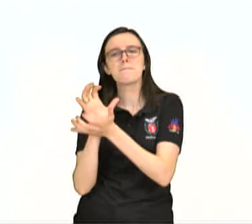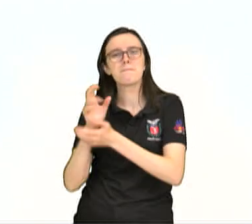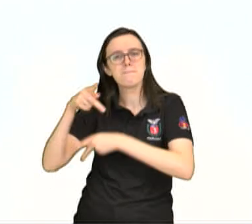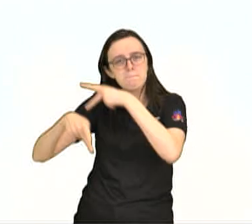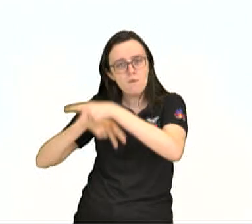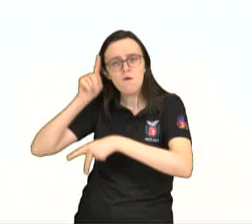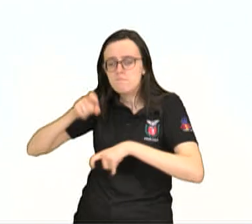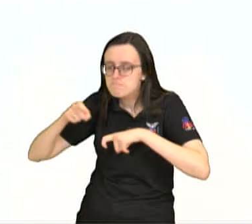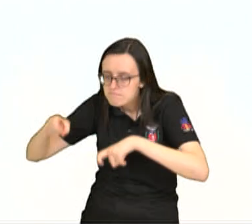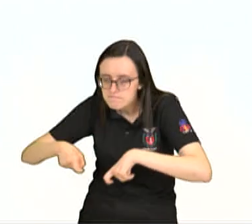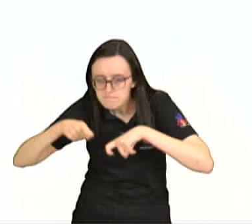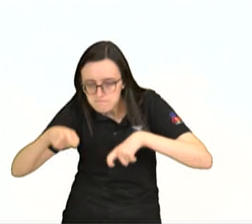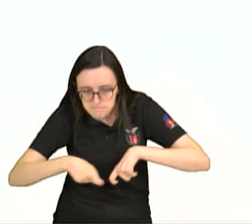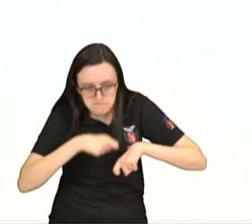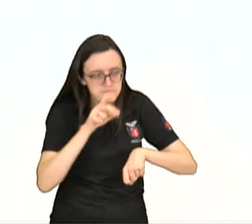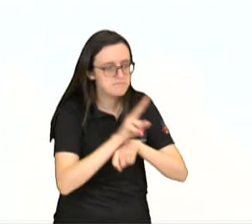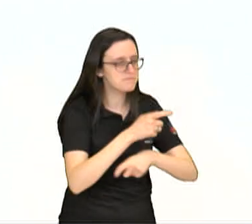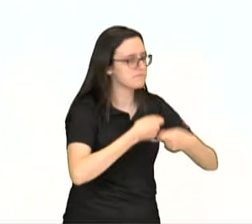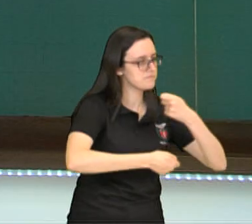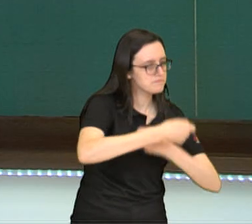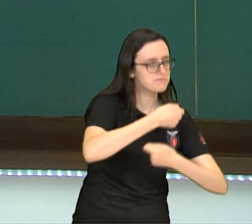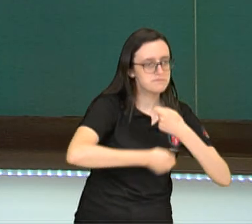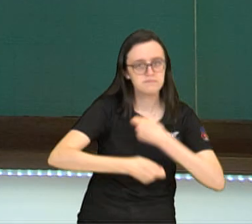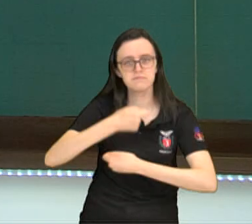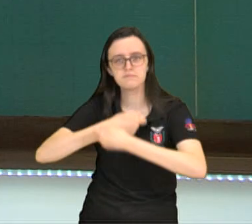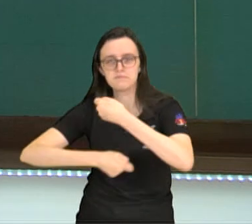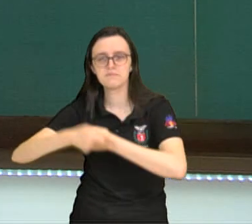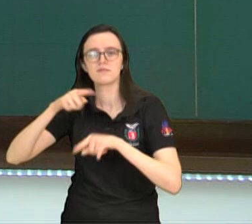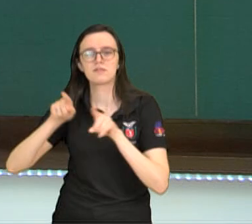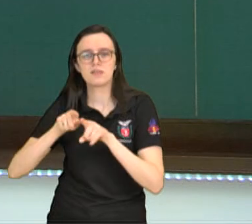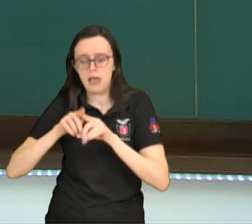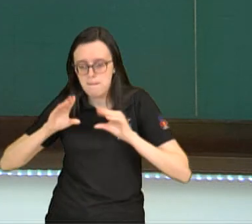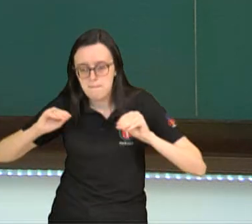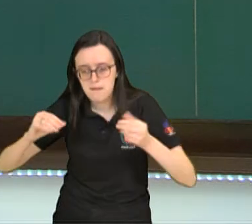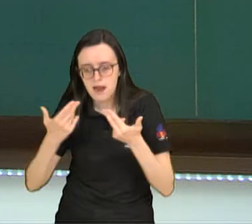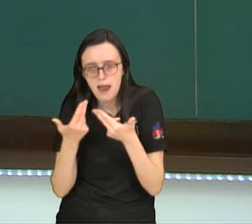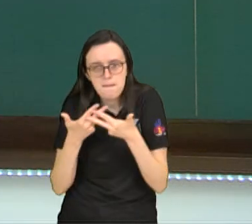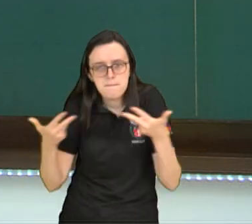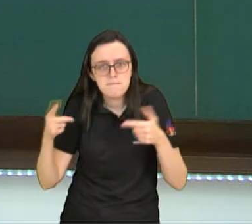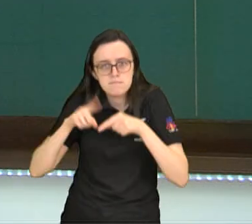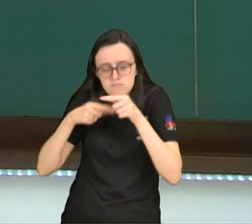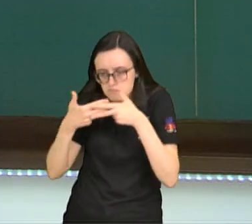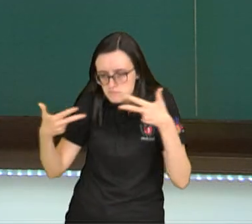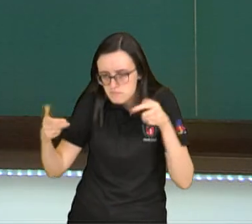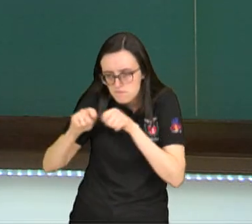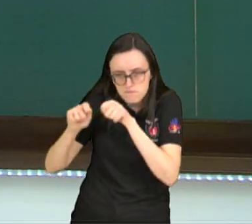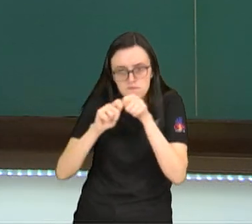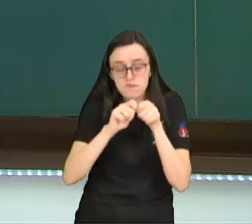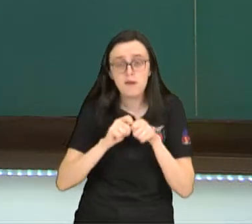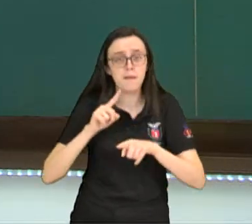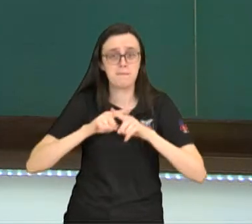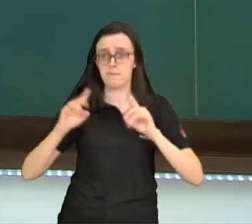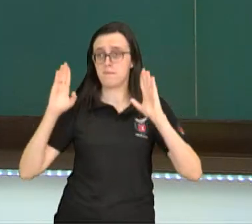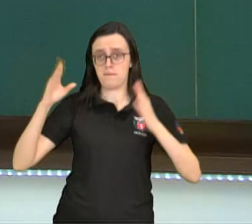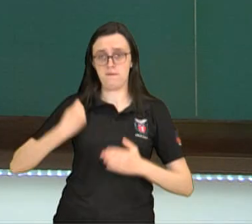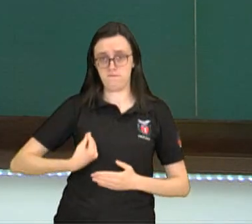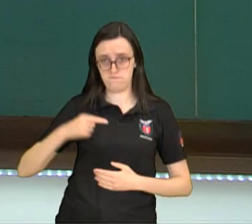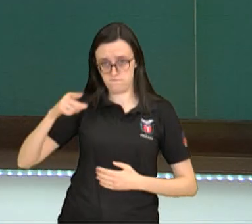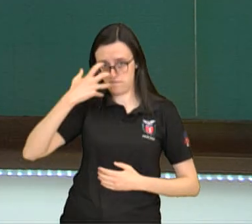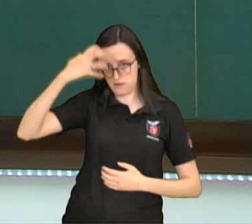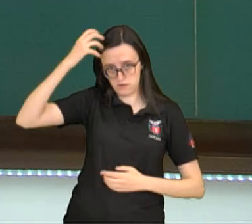pequenos agricultores, pequenos comerciantes, né? Artesãos. Eles, durante a monarquia, eles não vão ter nenhum